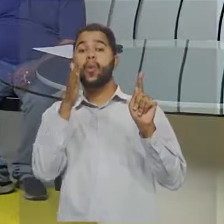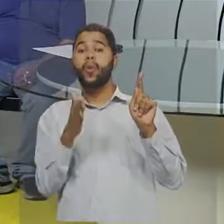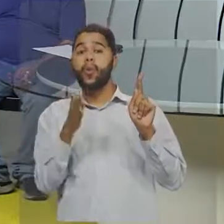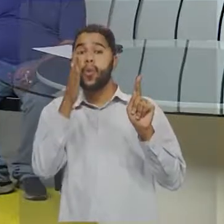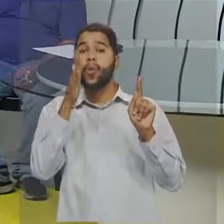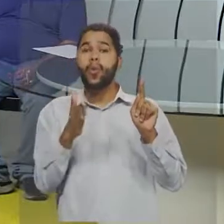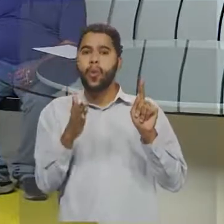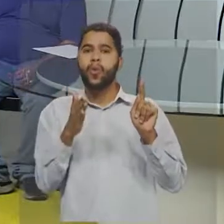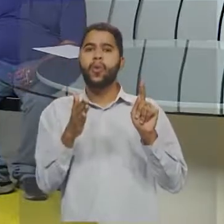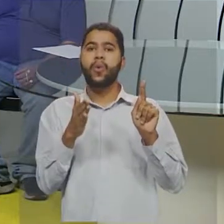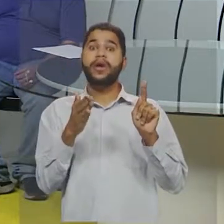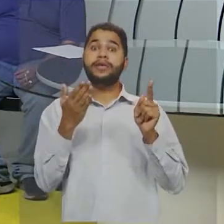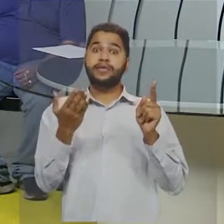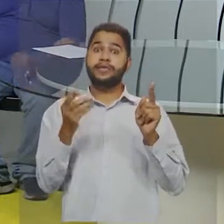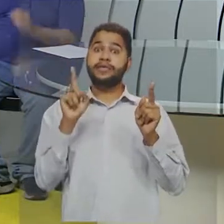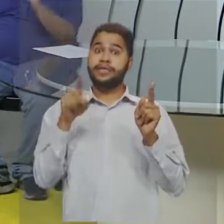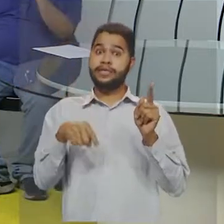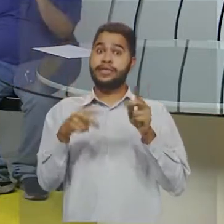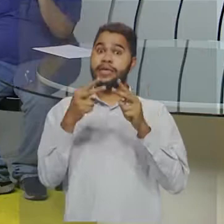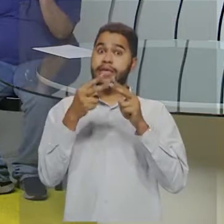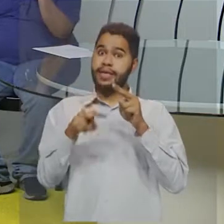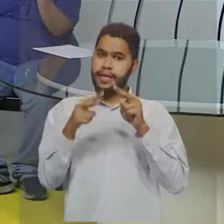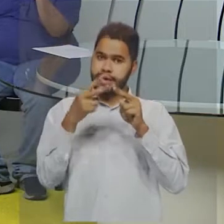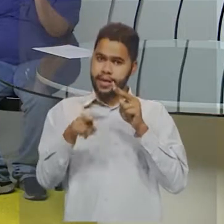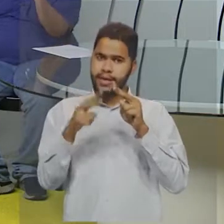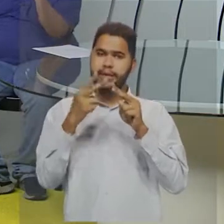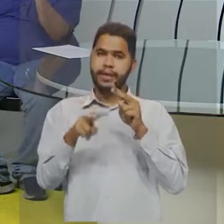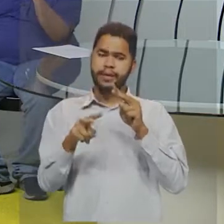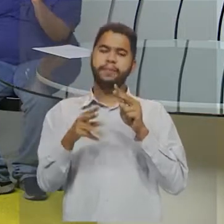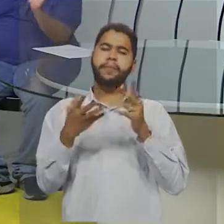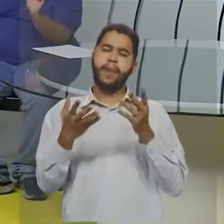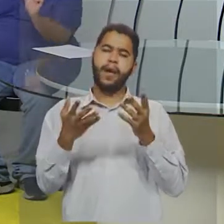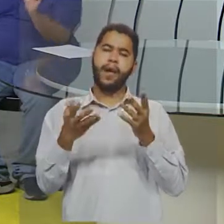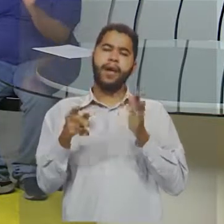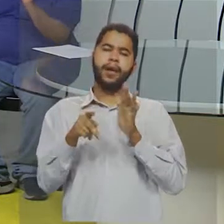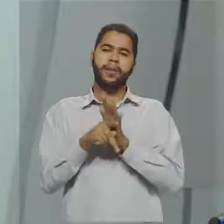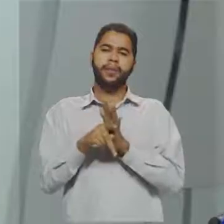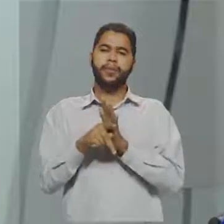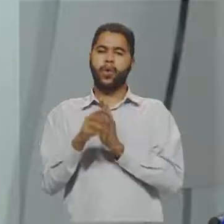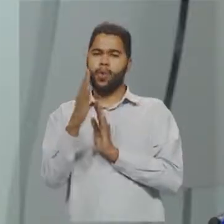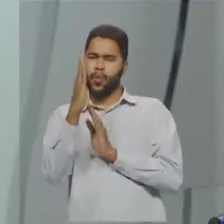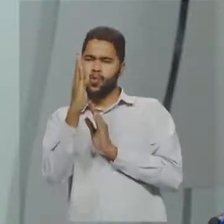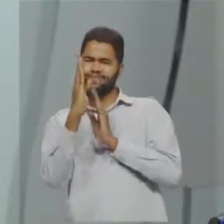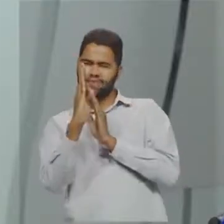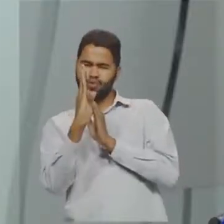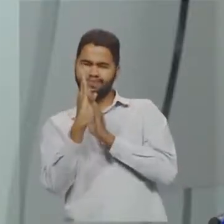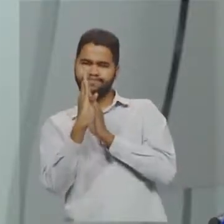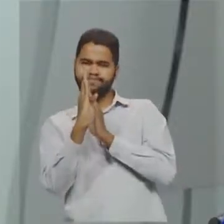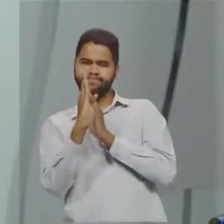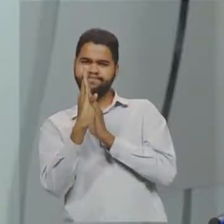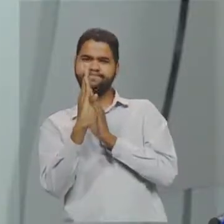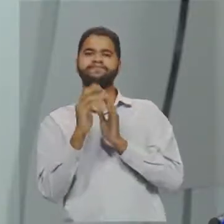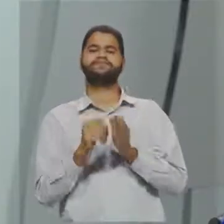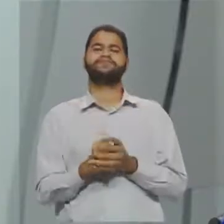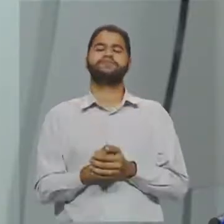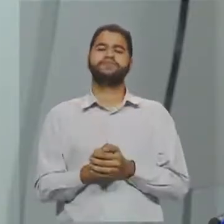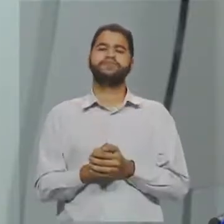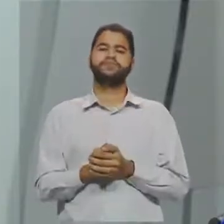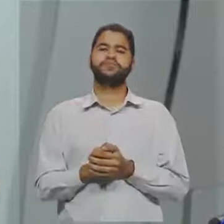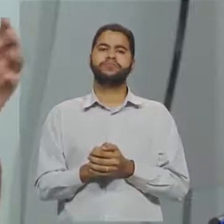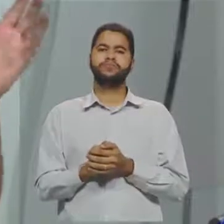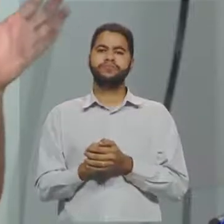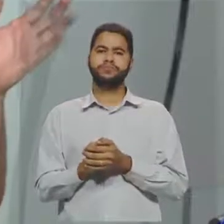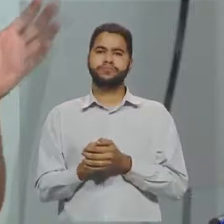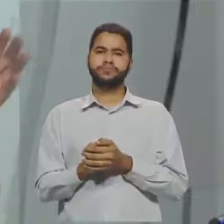for uma quantidade ímpar, sempre a gente vai ter lá explícito lá aquele valor central. Né? Vai ser uma quantidade